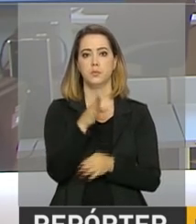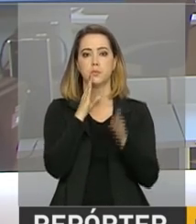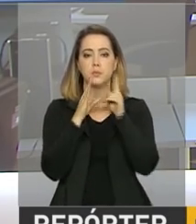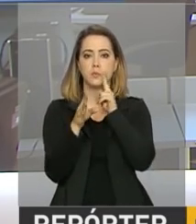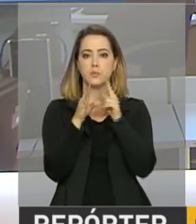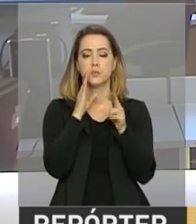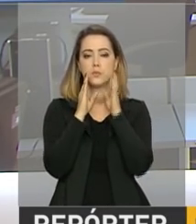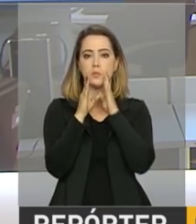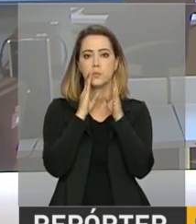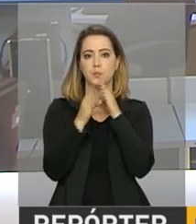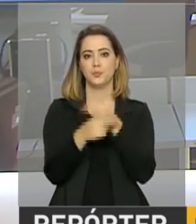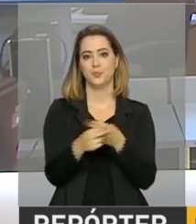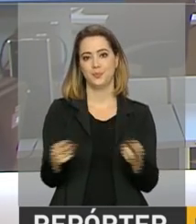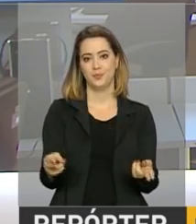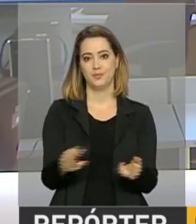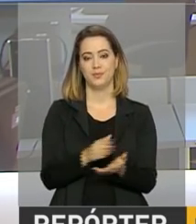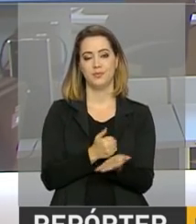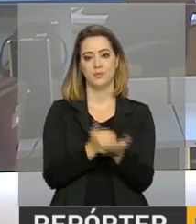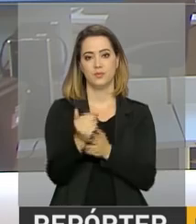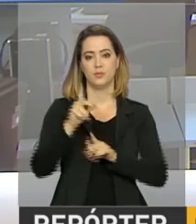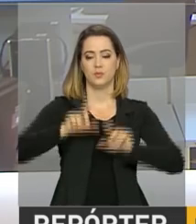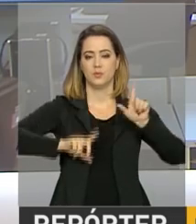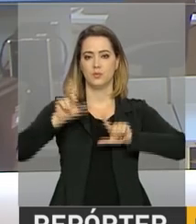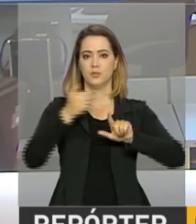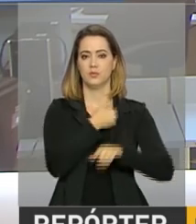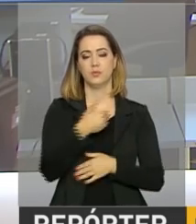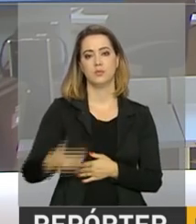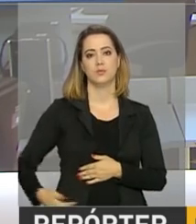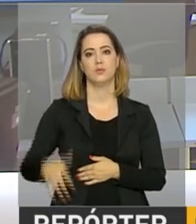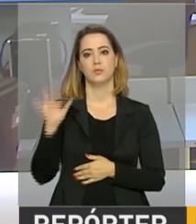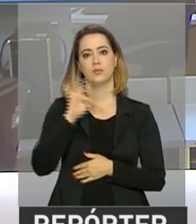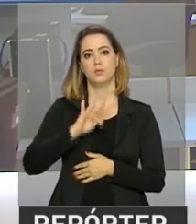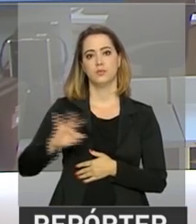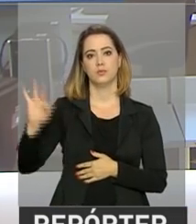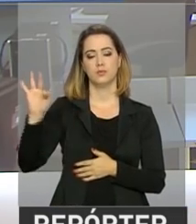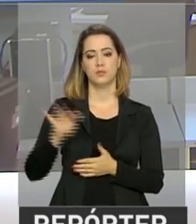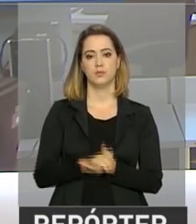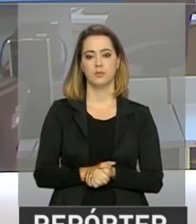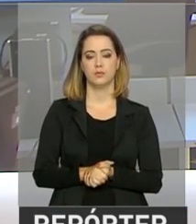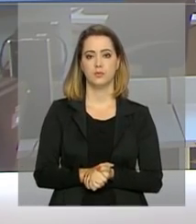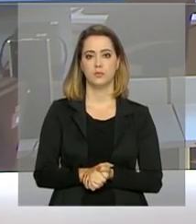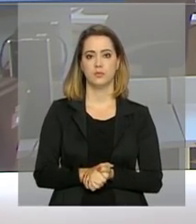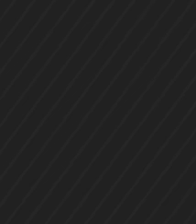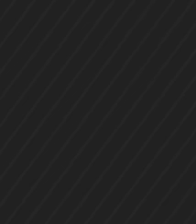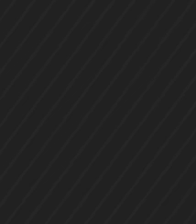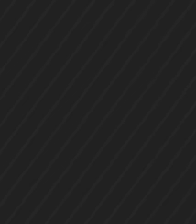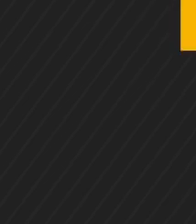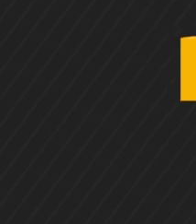também pelas nossas redes sociais continue com a gente e nbr a tv do governo federal